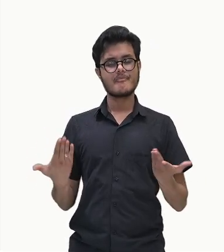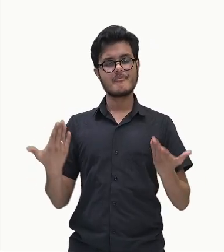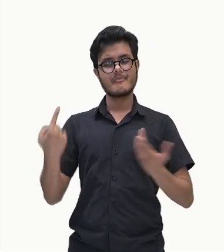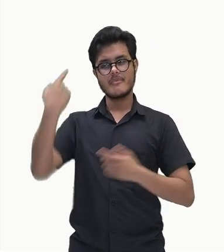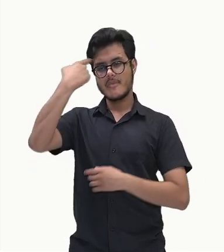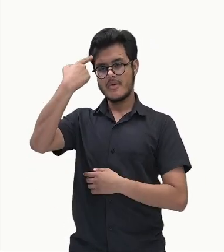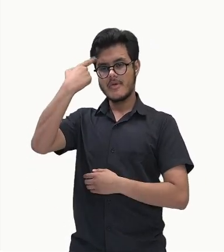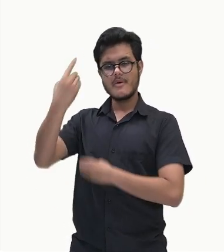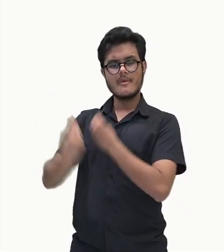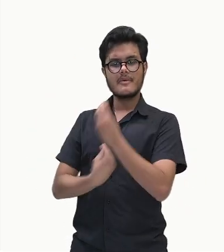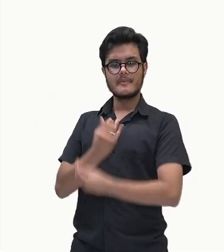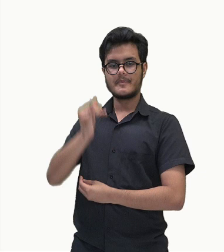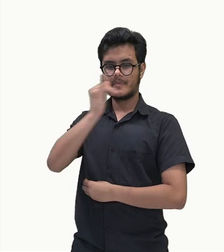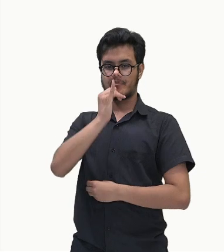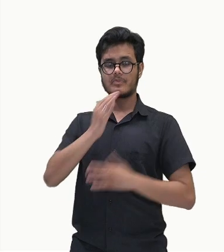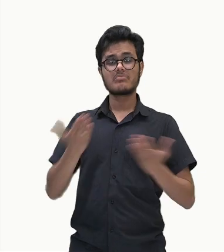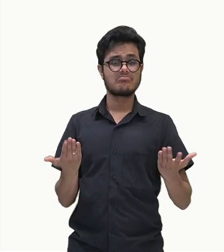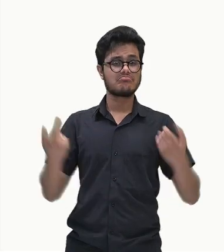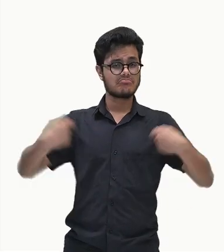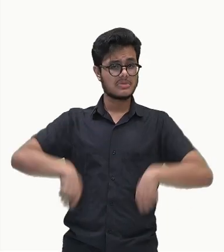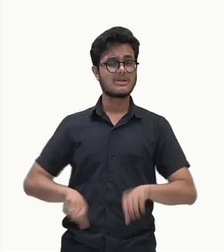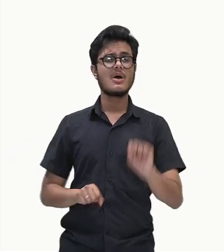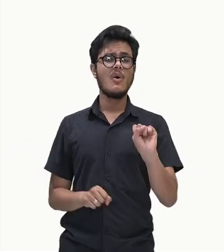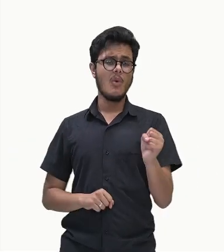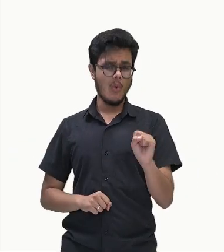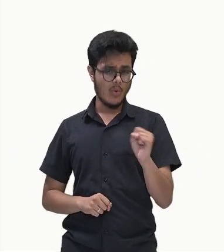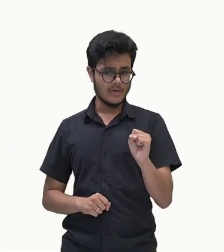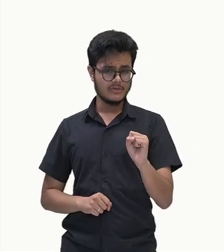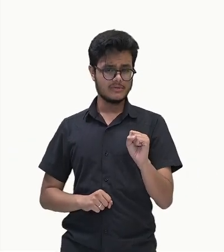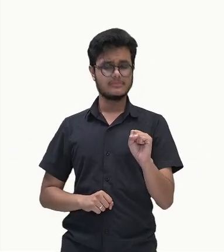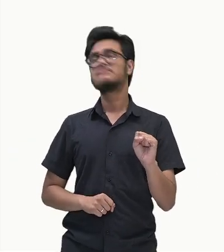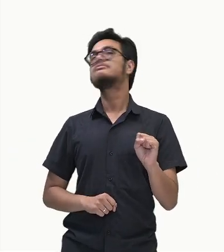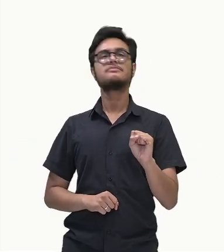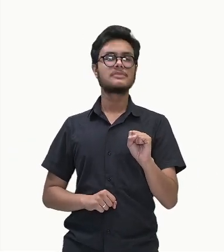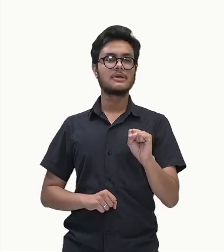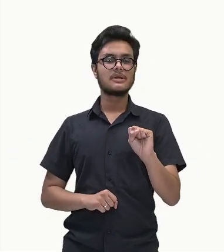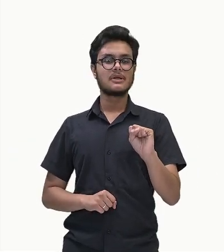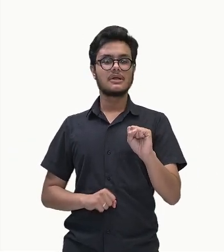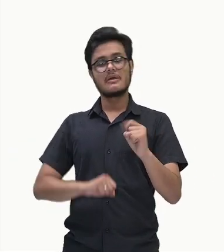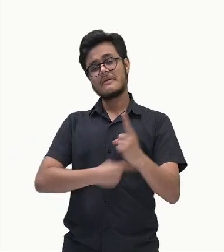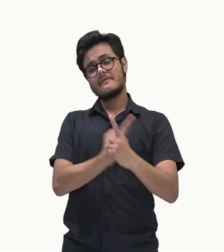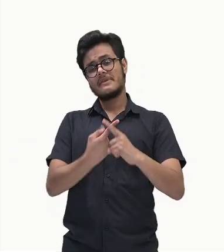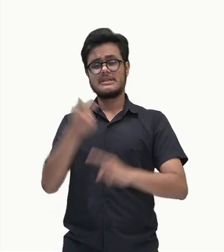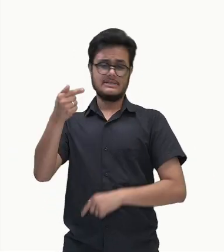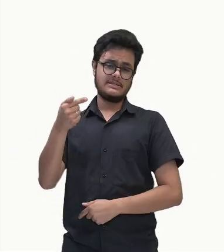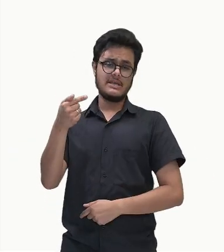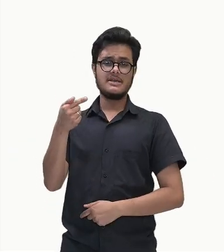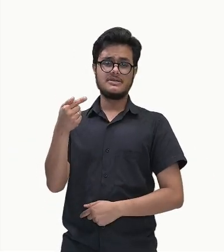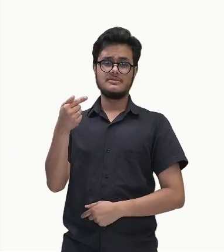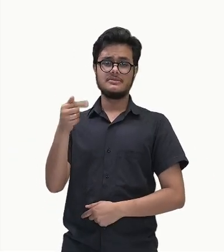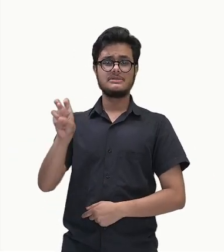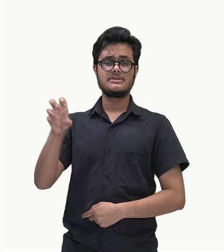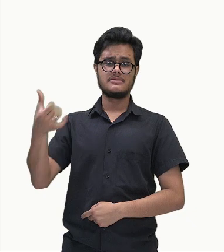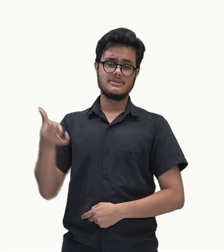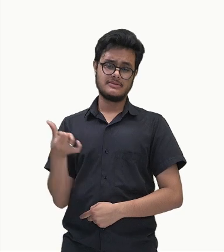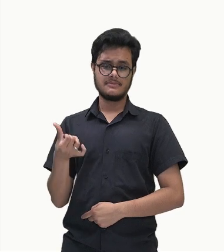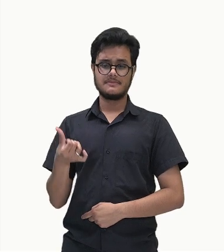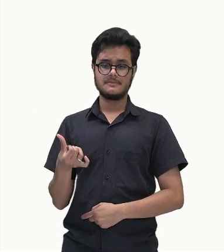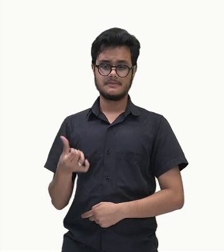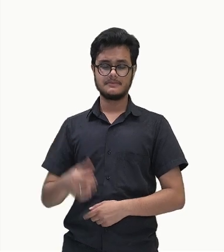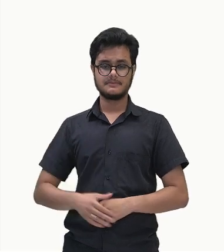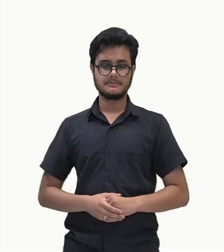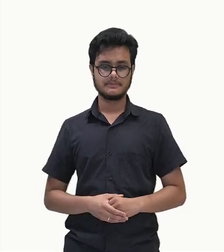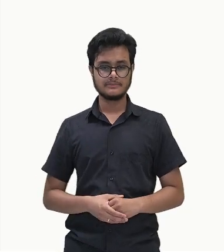precisa fazer a gente multiplica a quantidade de opções que ela tem para entrar no edifício pela